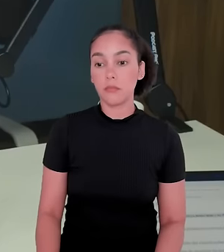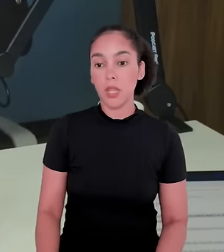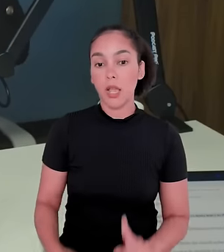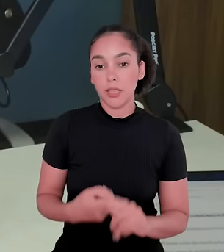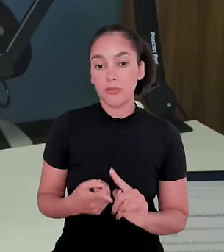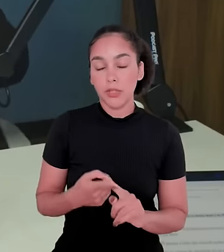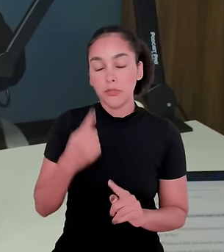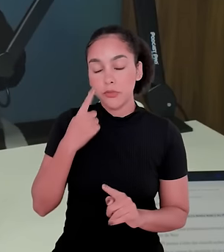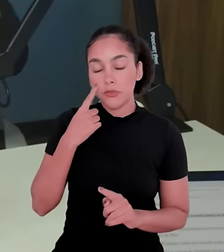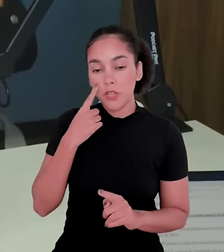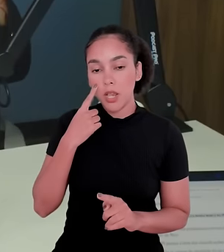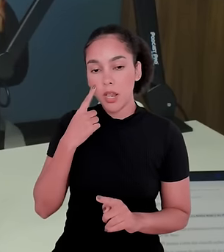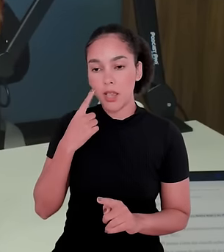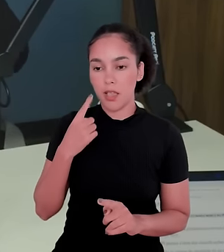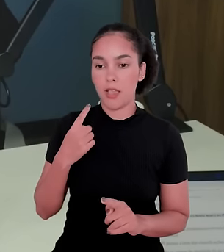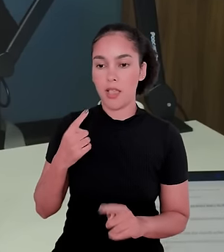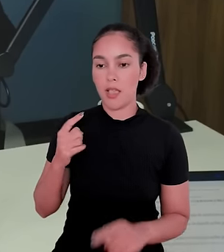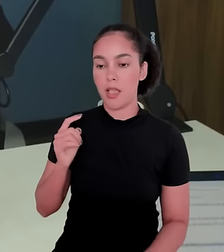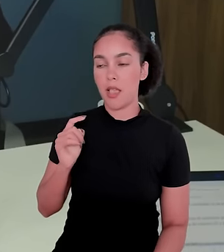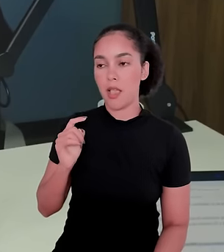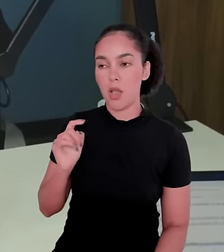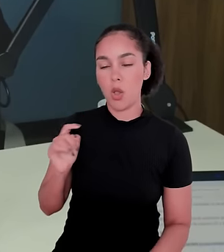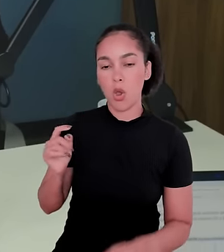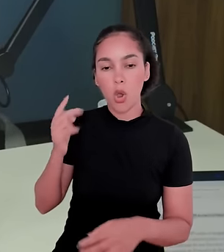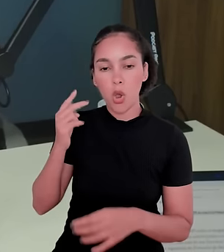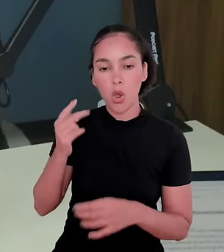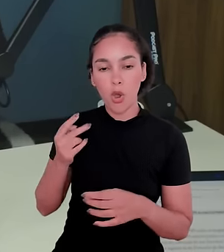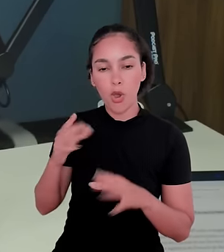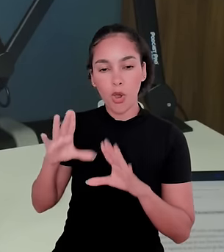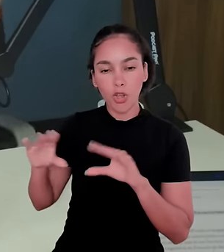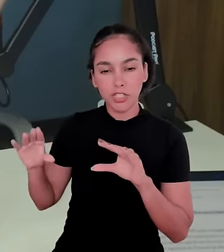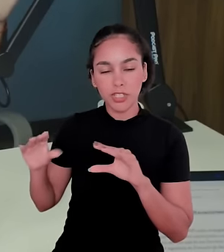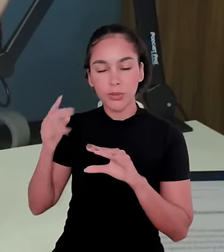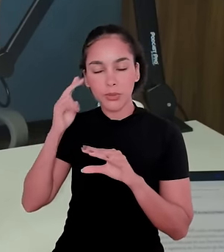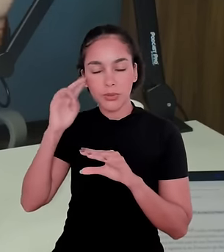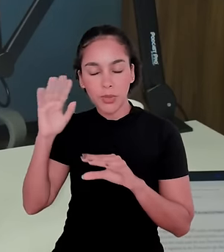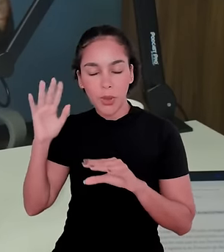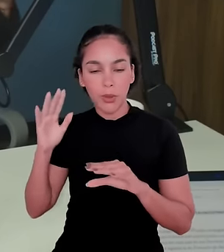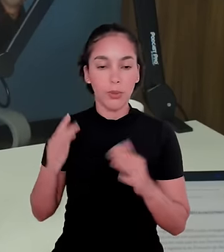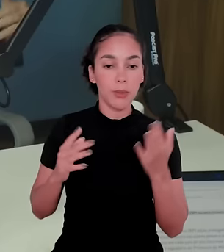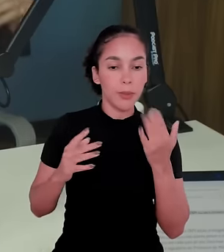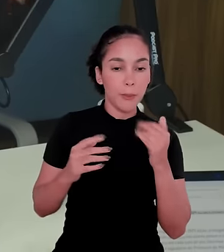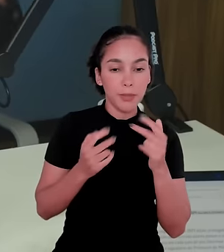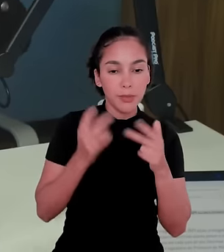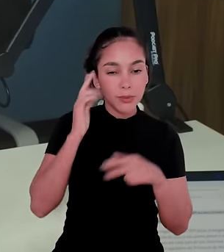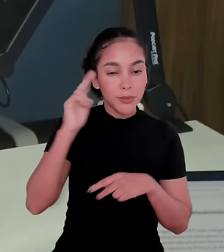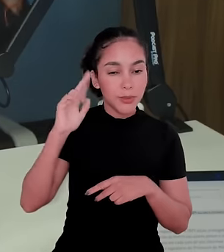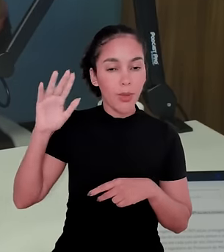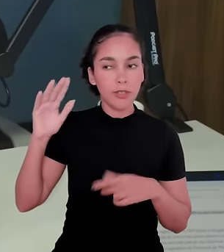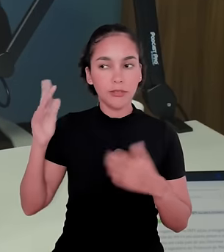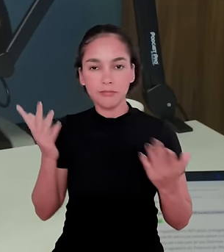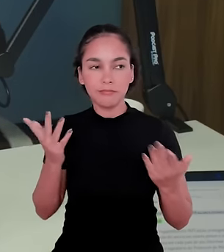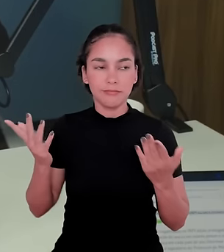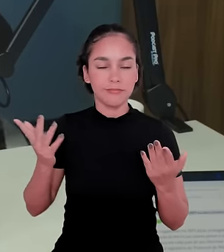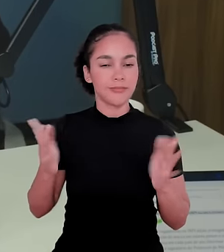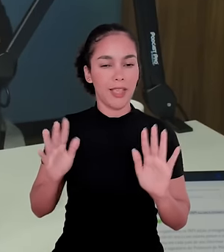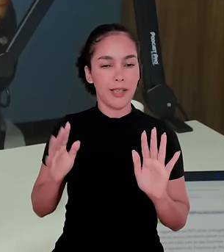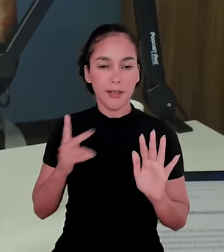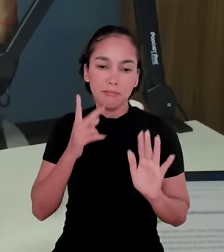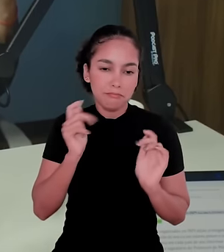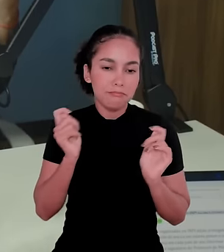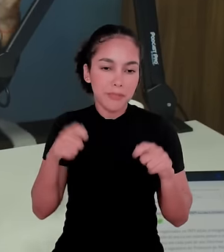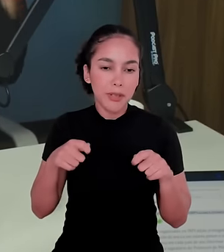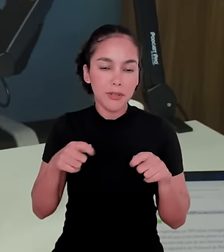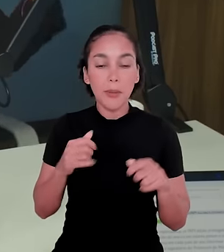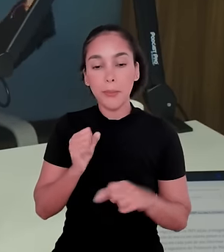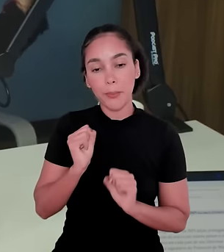bifê dos sonhos e colchões dos sonhos tudo bem Tá gente então é bacana também não fic triste que o nome querido que vocês escolheram talvez se for